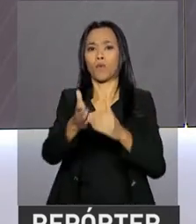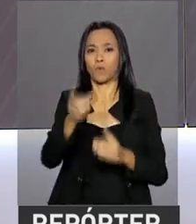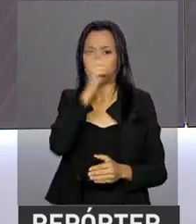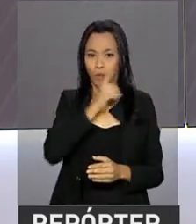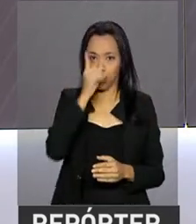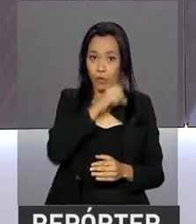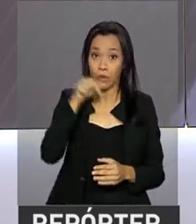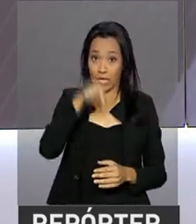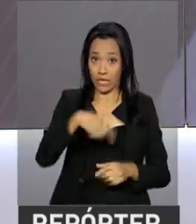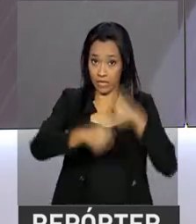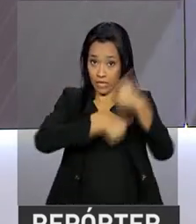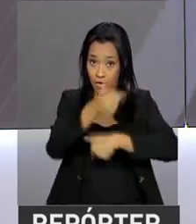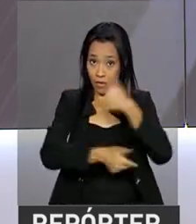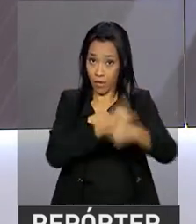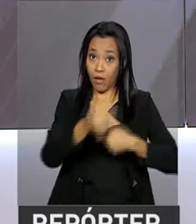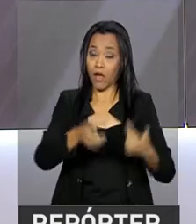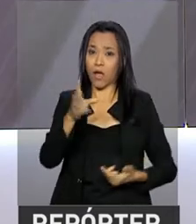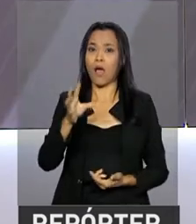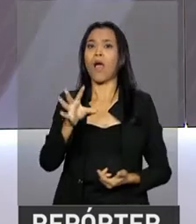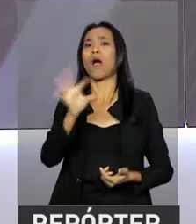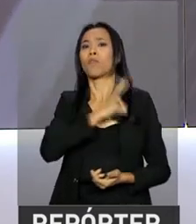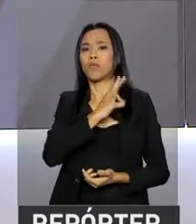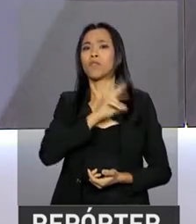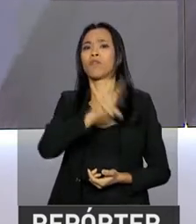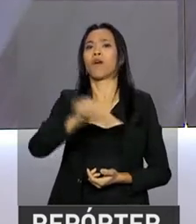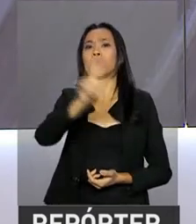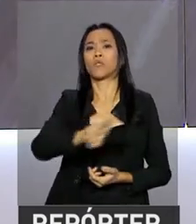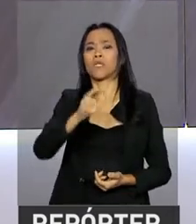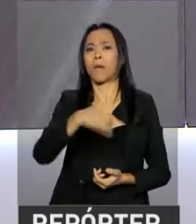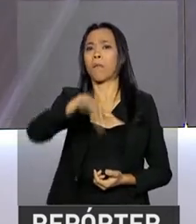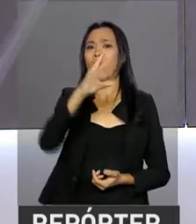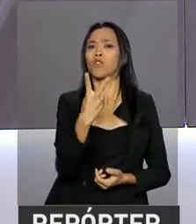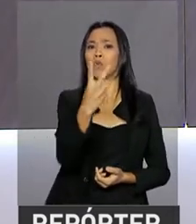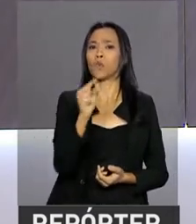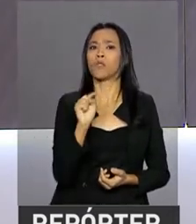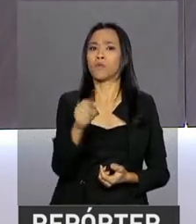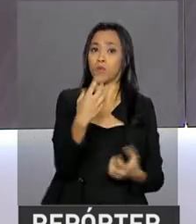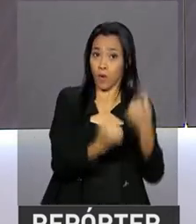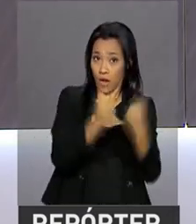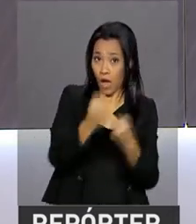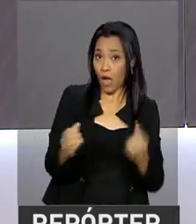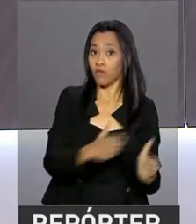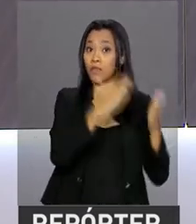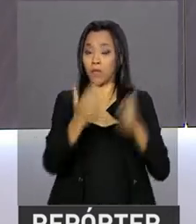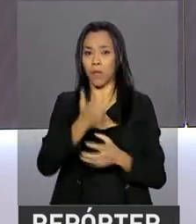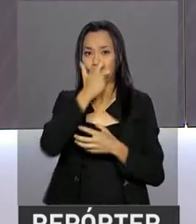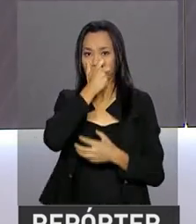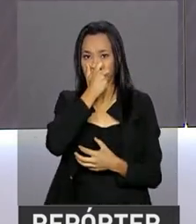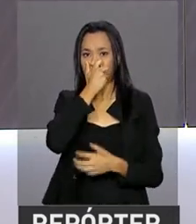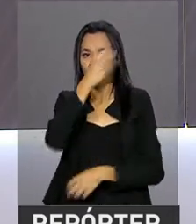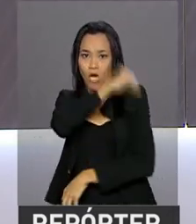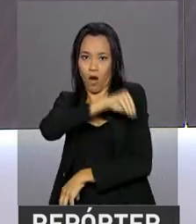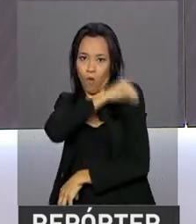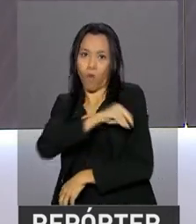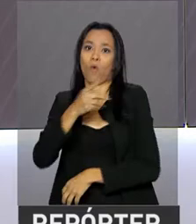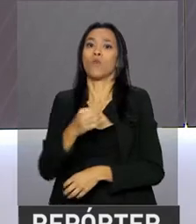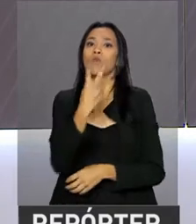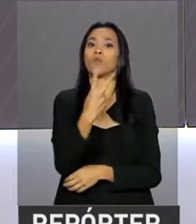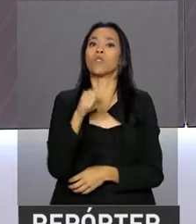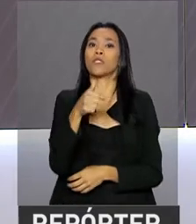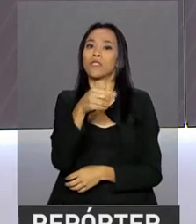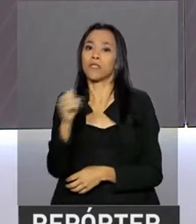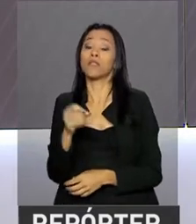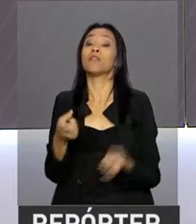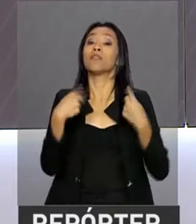nessa operação serão utilizadas mais de duas mil viaturas e dois mil e 700 bafômetros além de 203